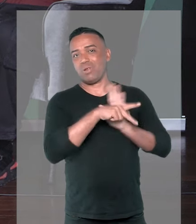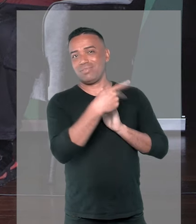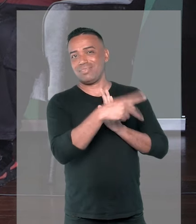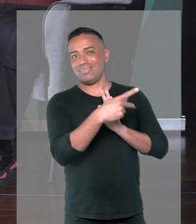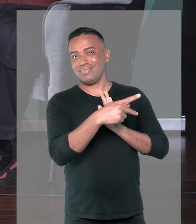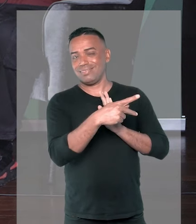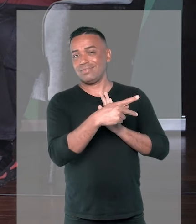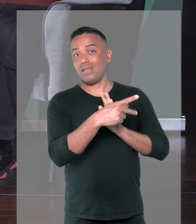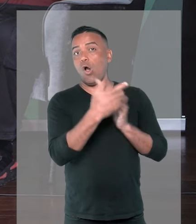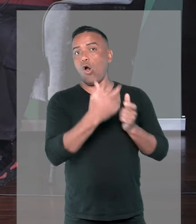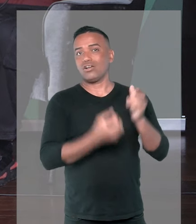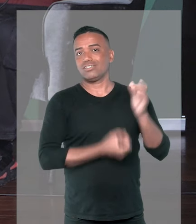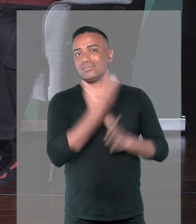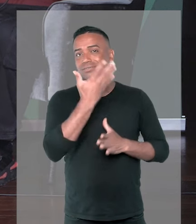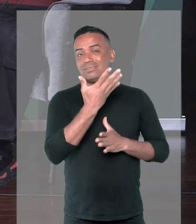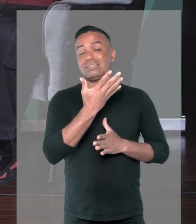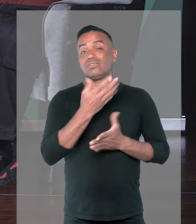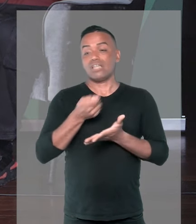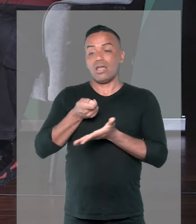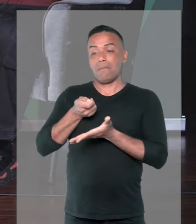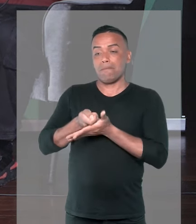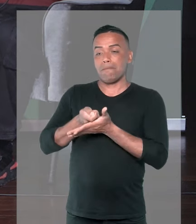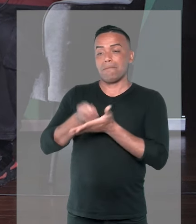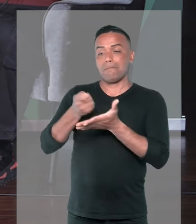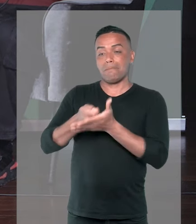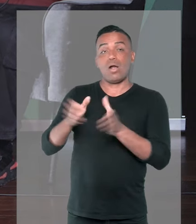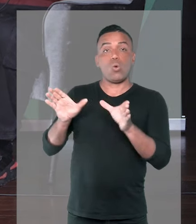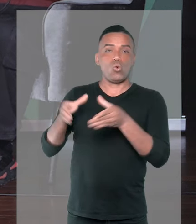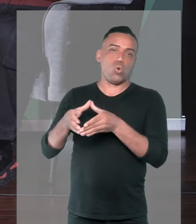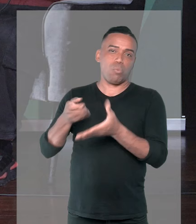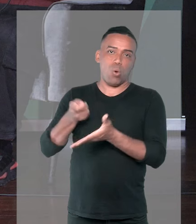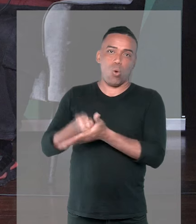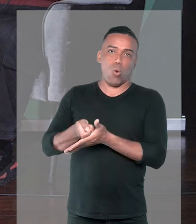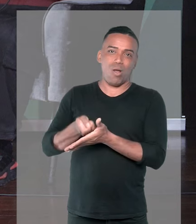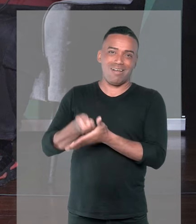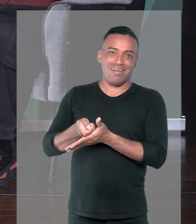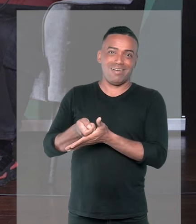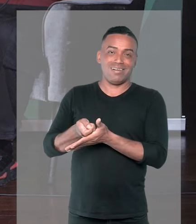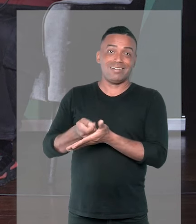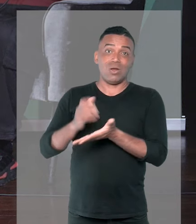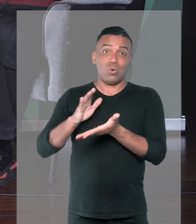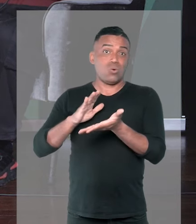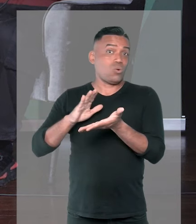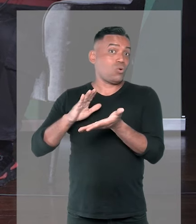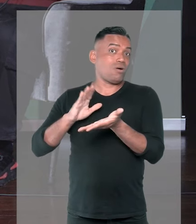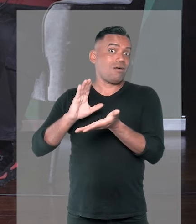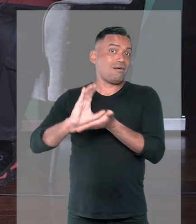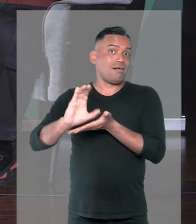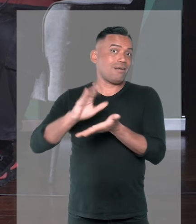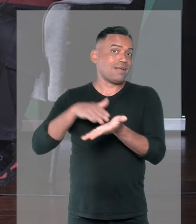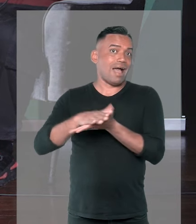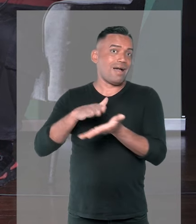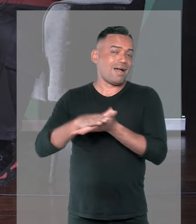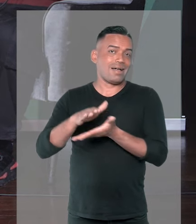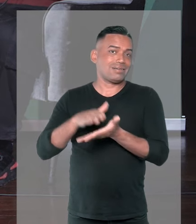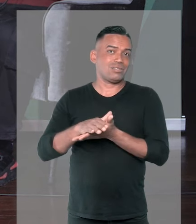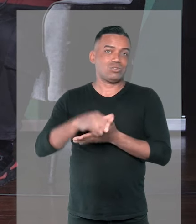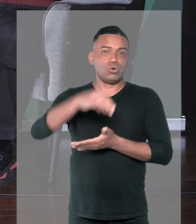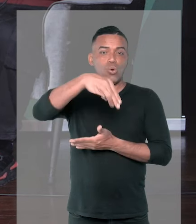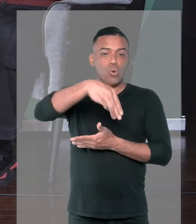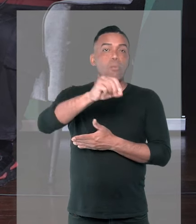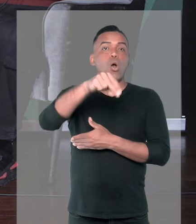você impõe ao comprador ou ao usuário um custo monopolista tem um monopólio